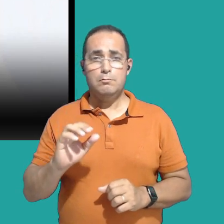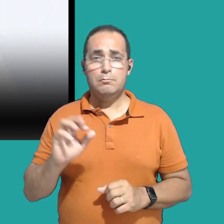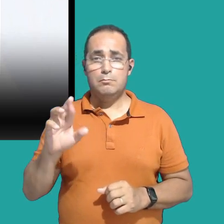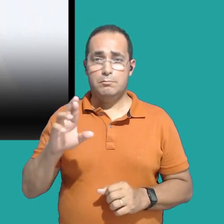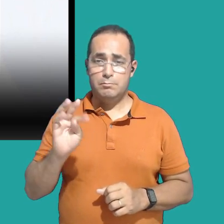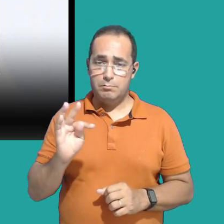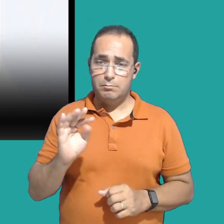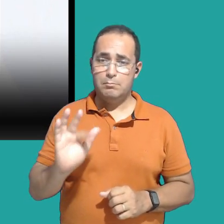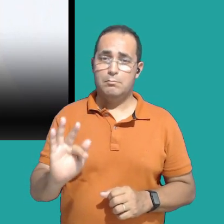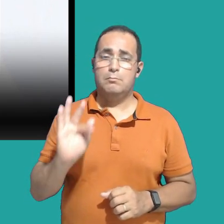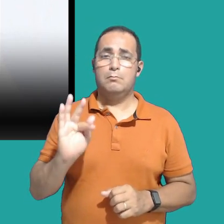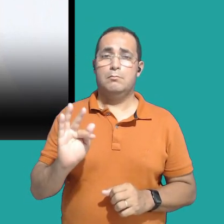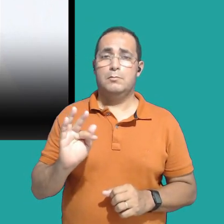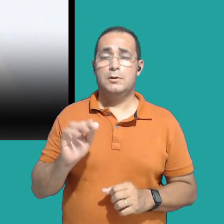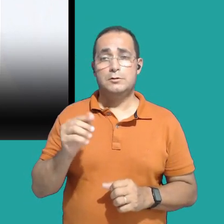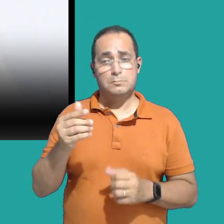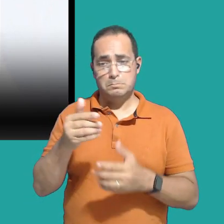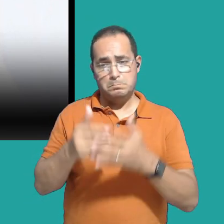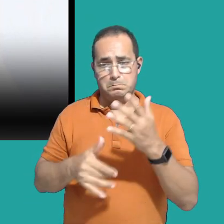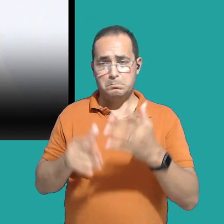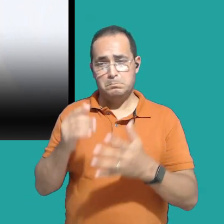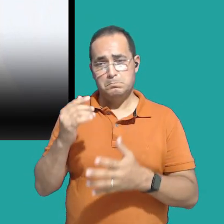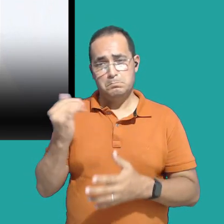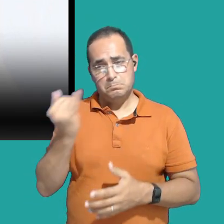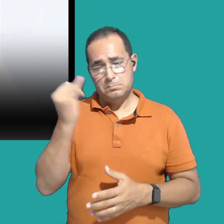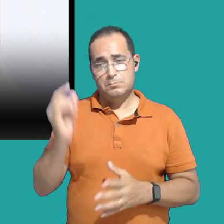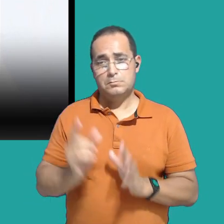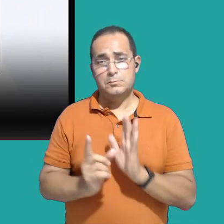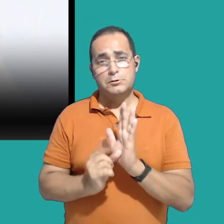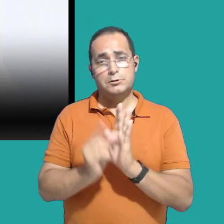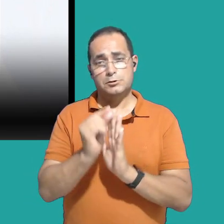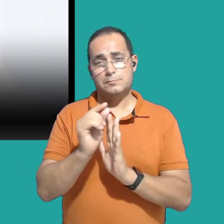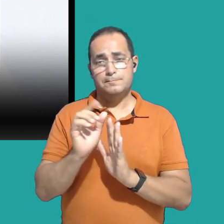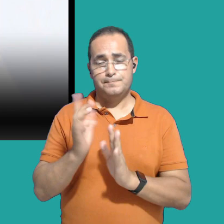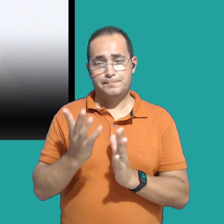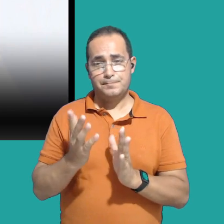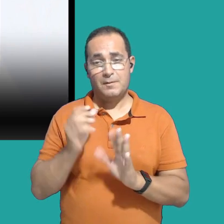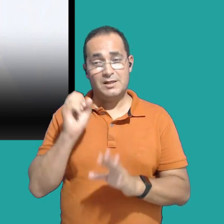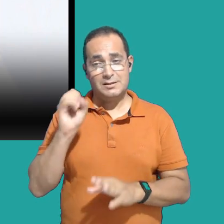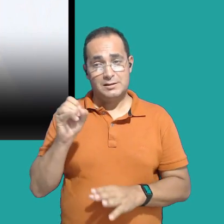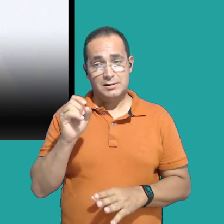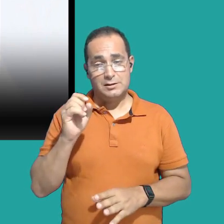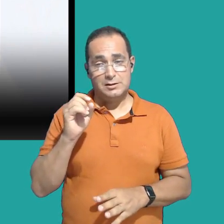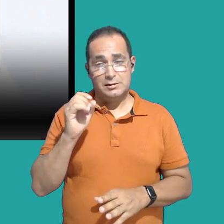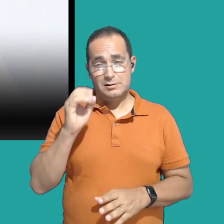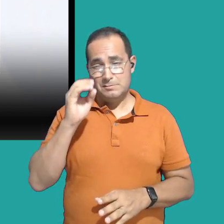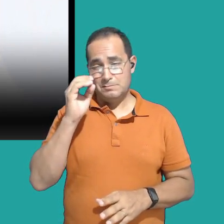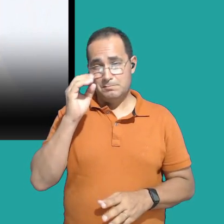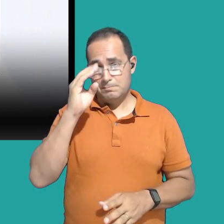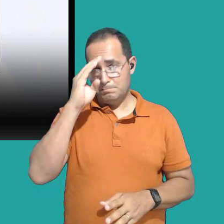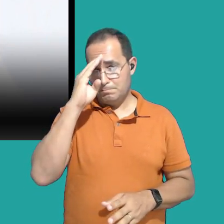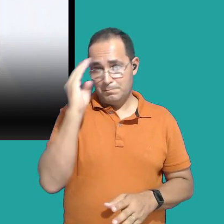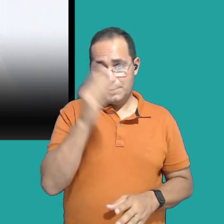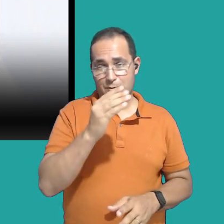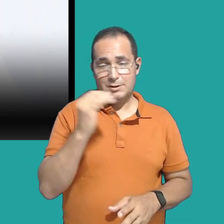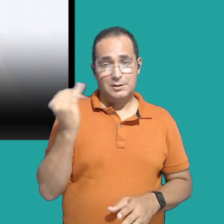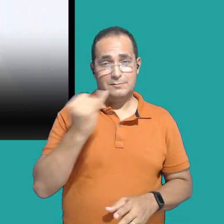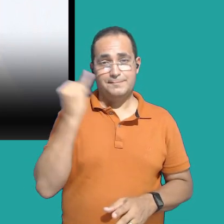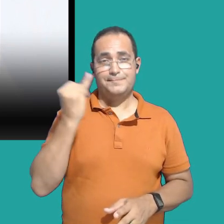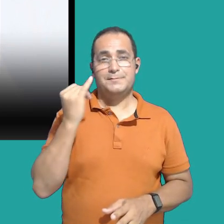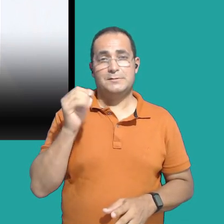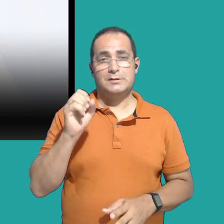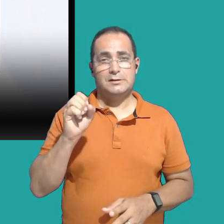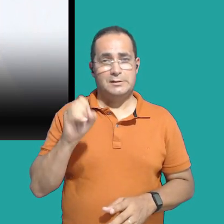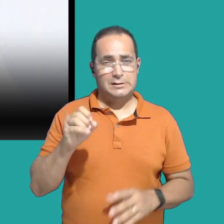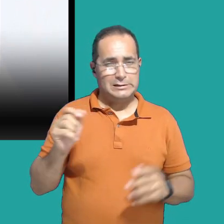PDF, DOC, RTF, né, esses formatos digitais. E, se possível,